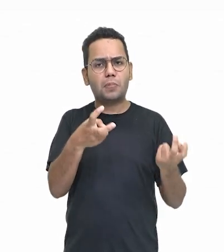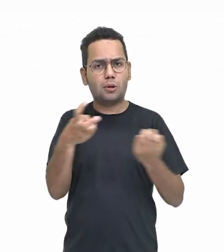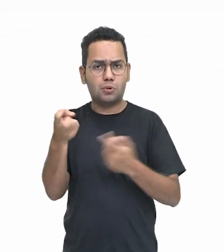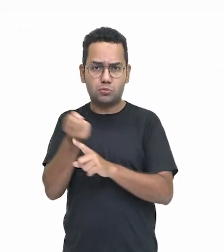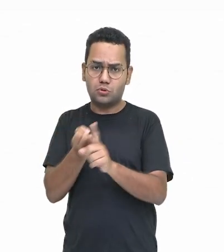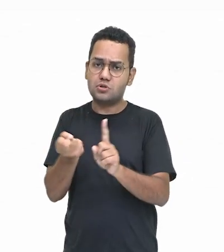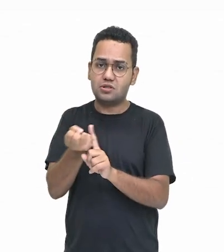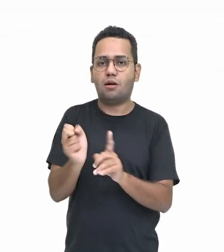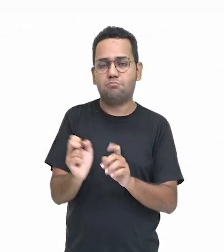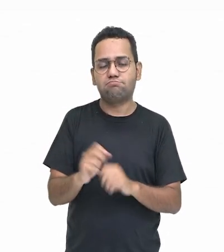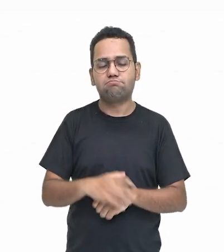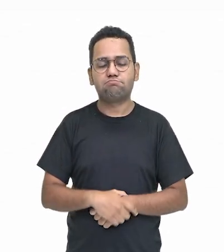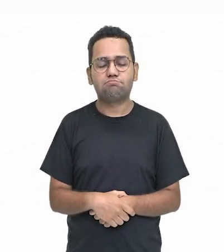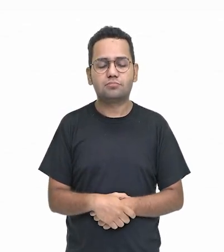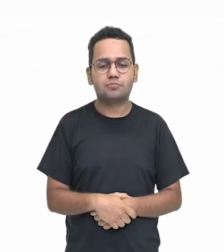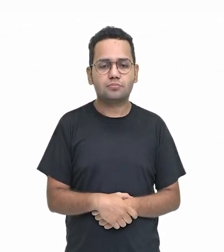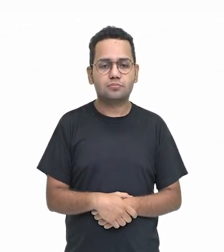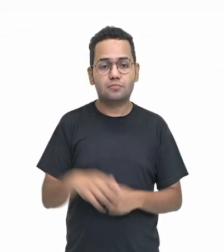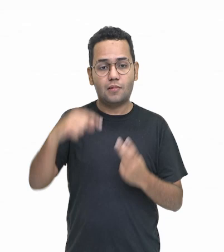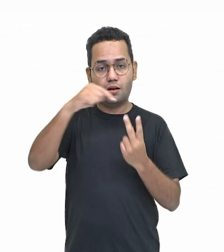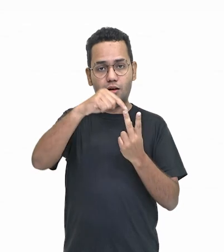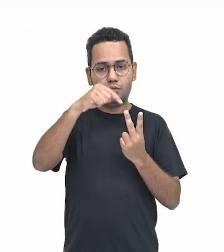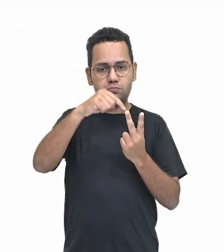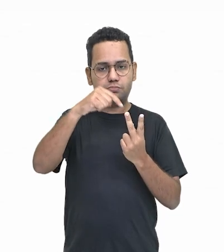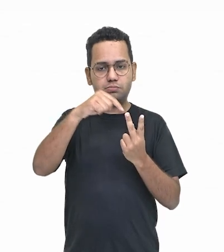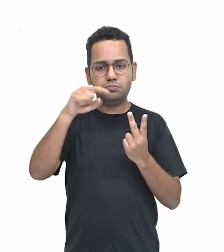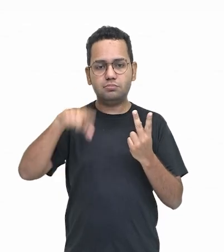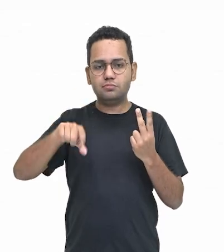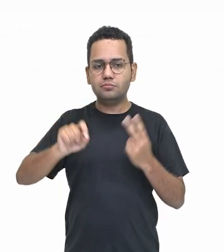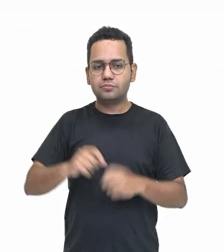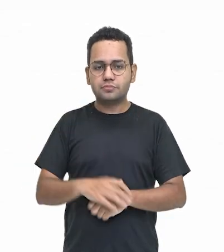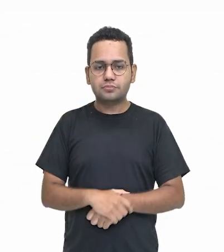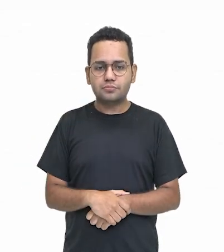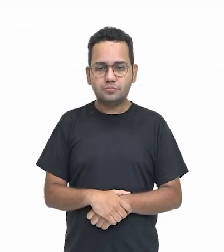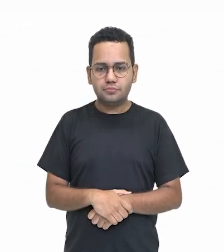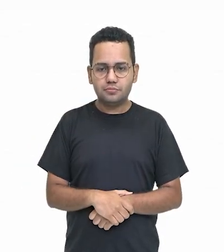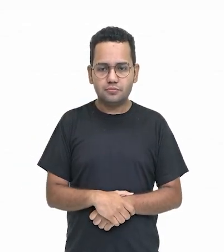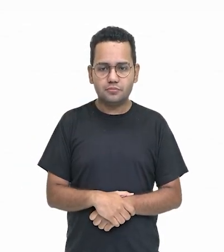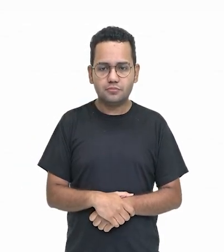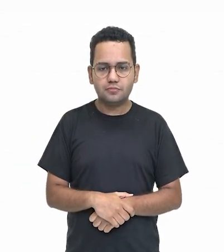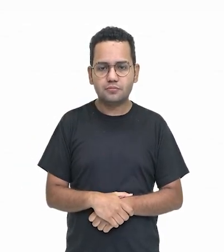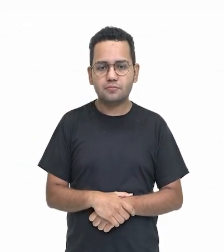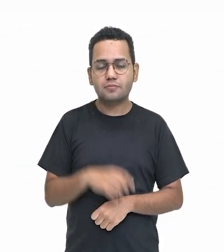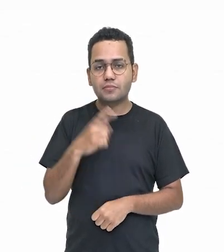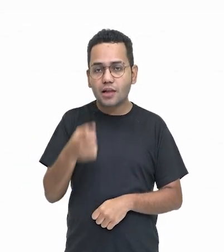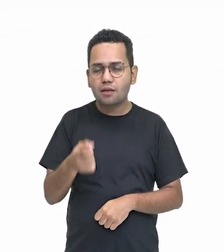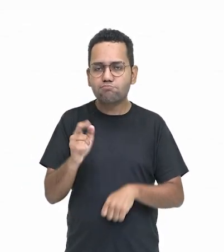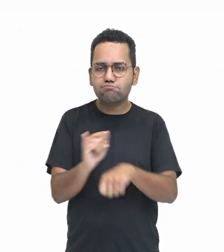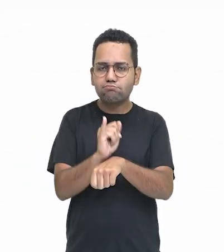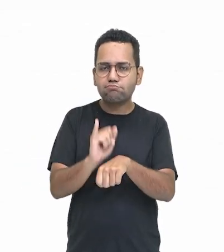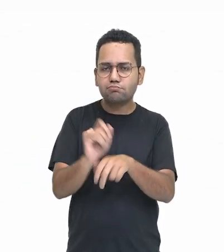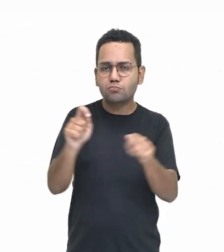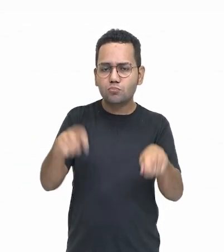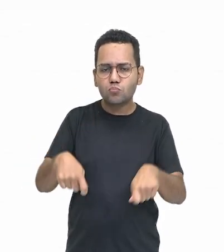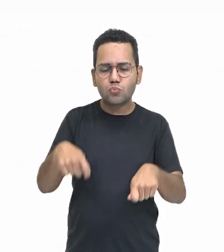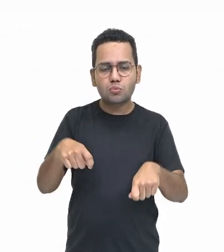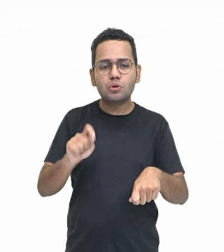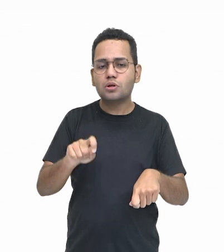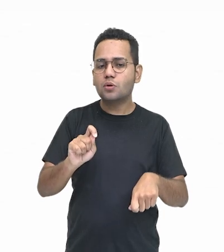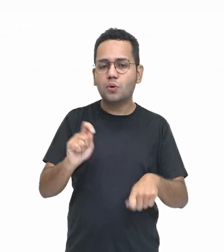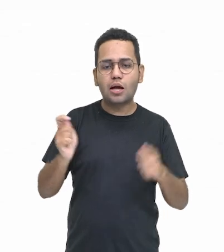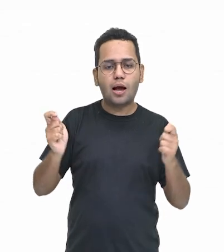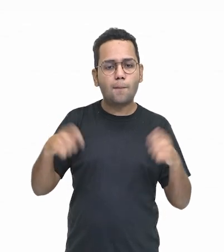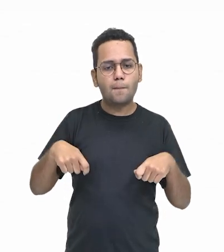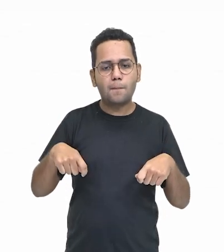A imaginação sociológica é a prática de sermos capazes de nos afastarmos